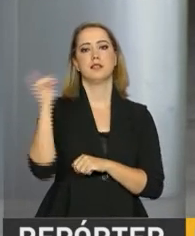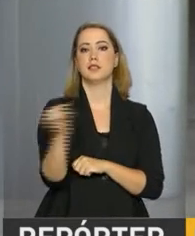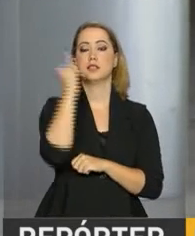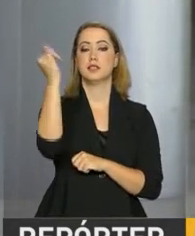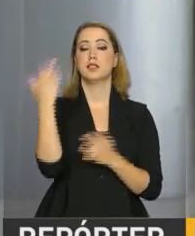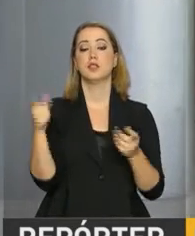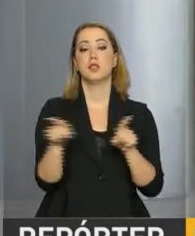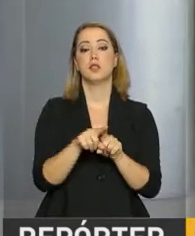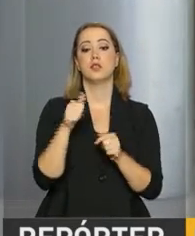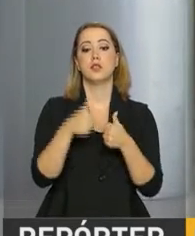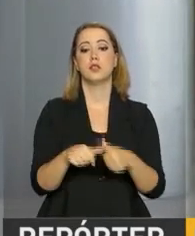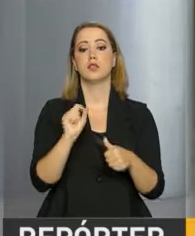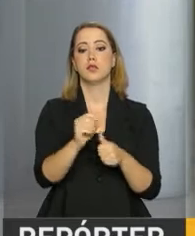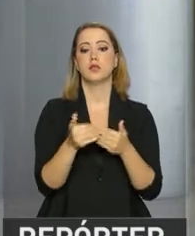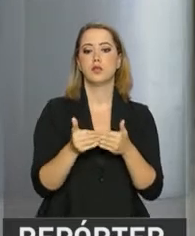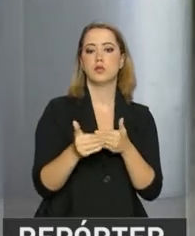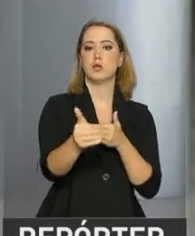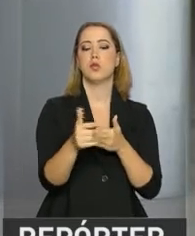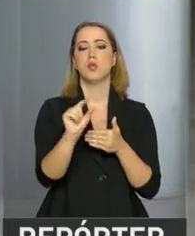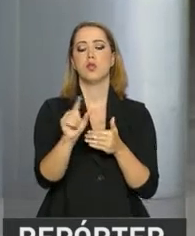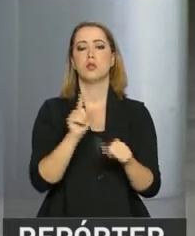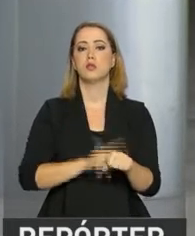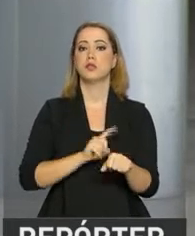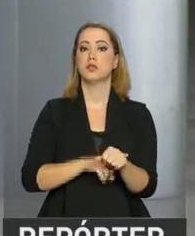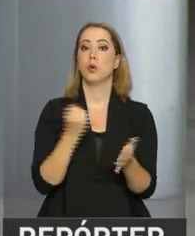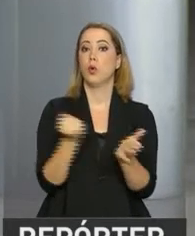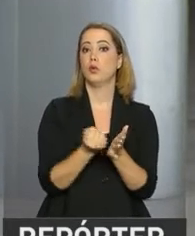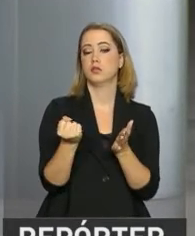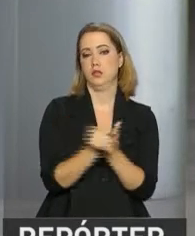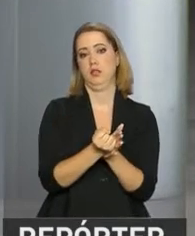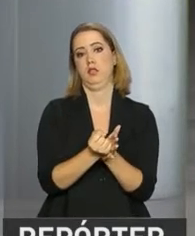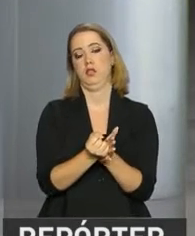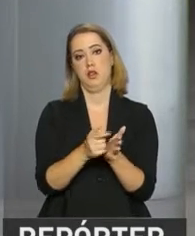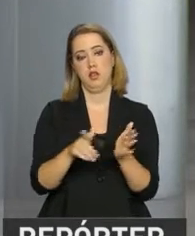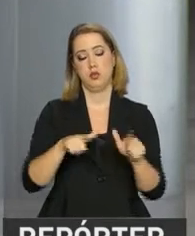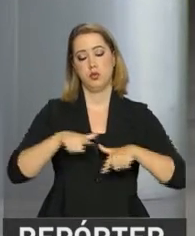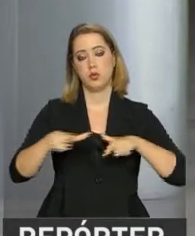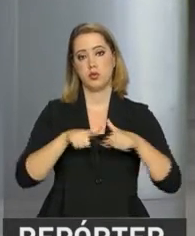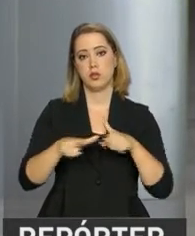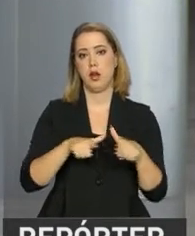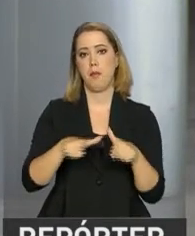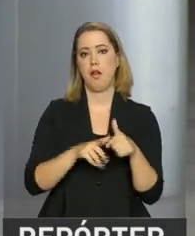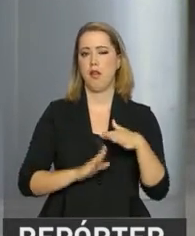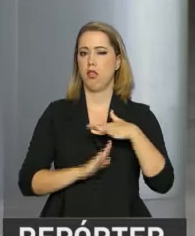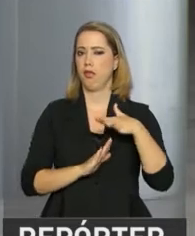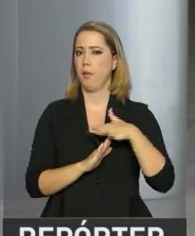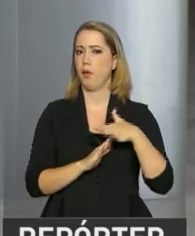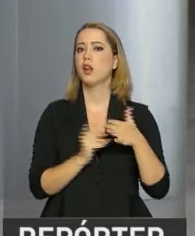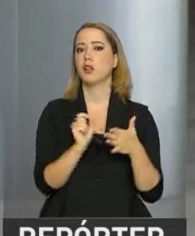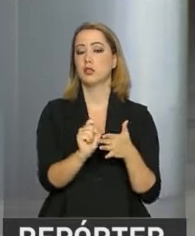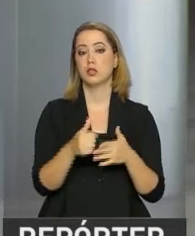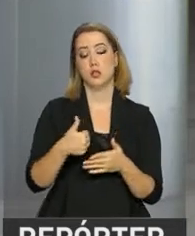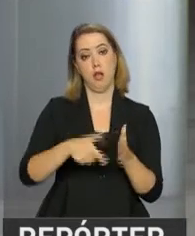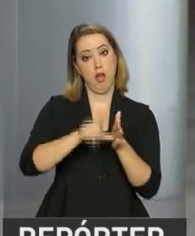agora estão a prorrogação do tempo do dos contratos de trabalho temporário a partir de agora os contratos temporários vão aumentar de